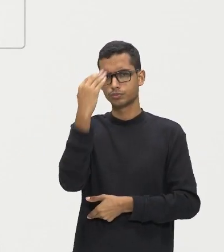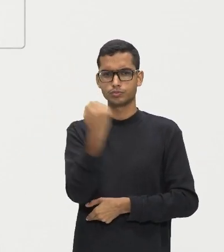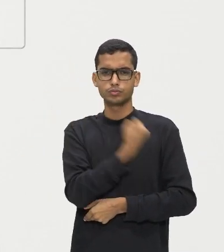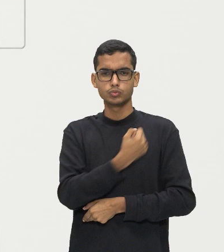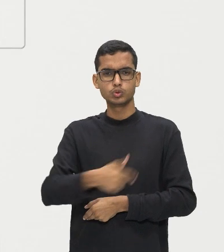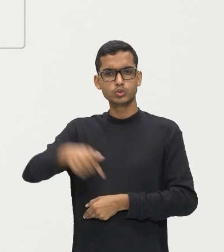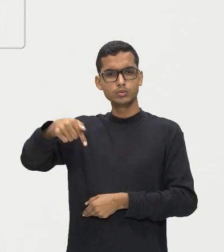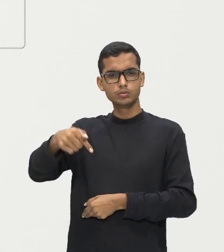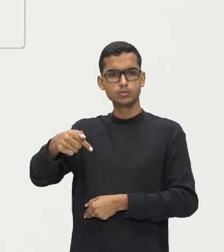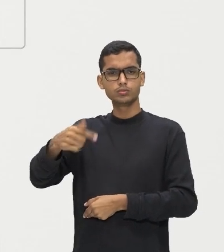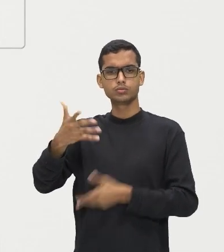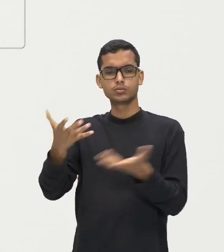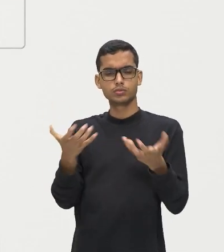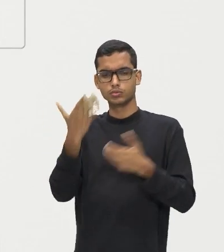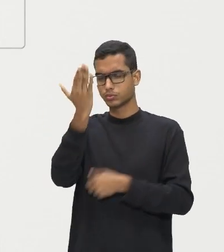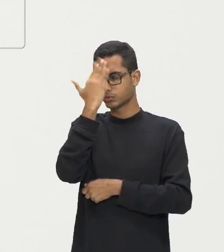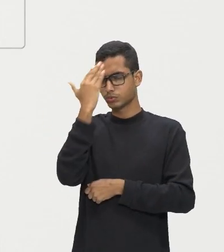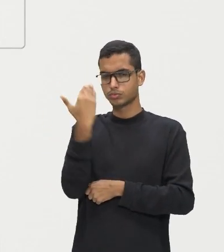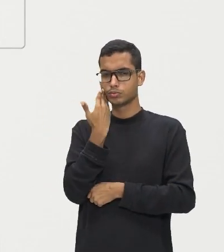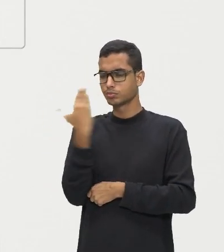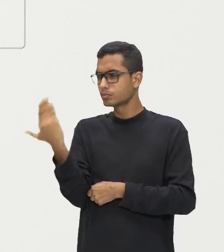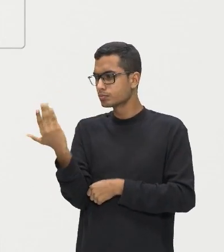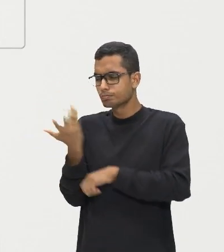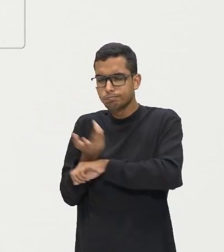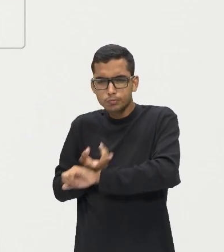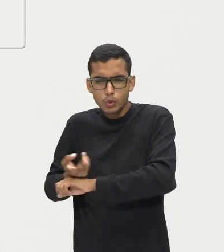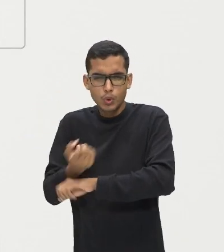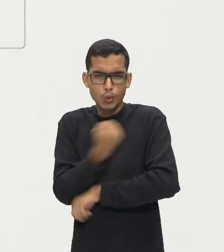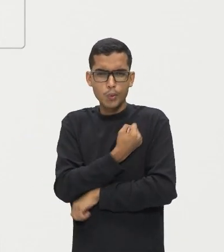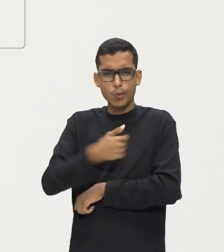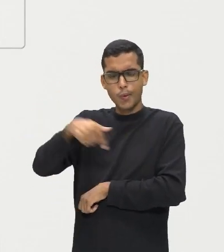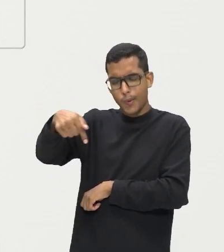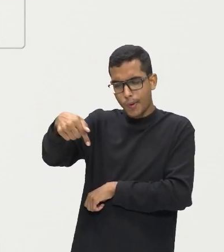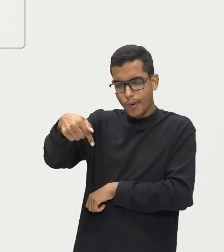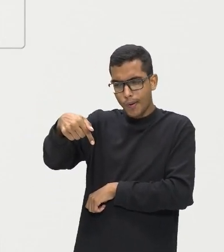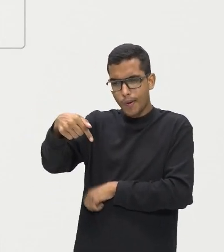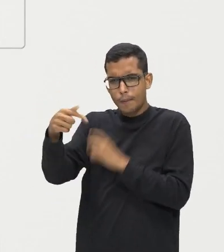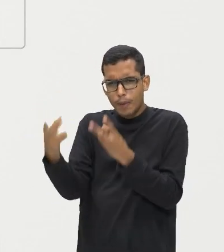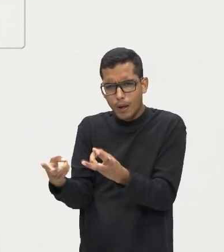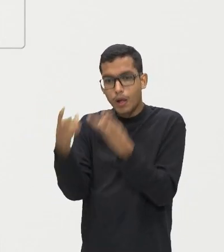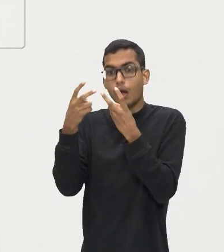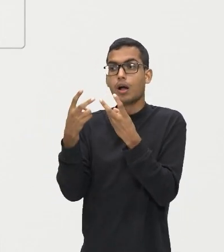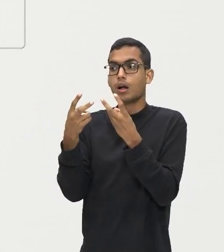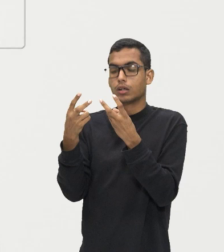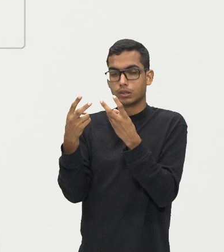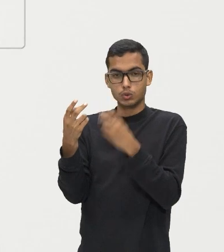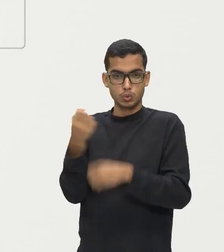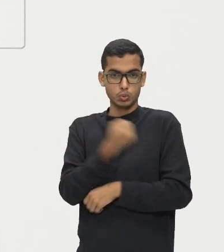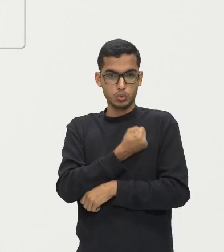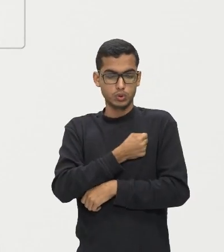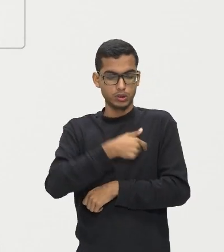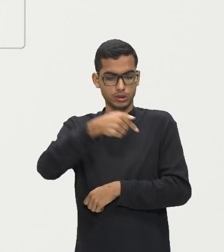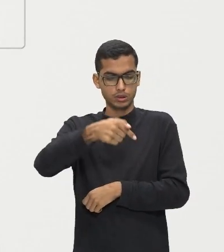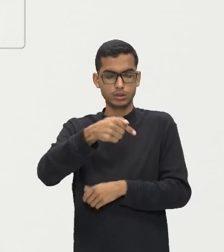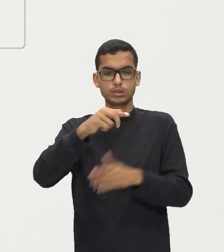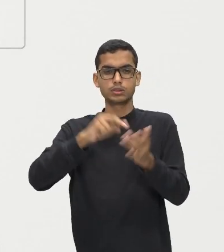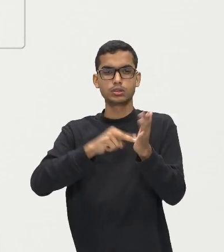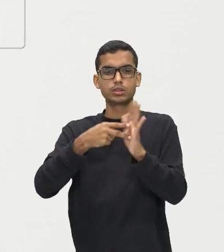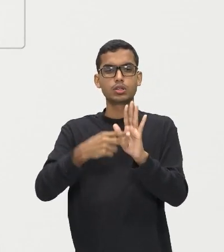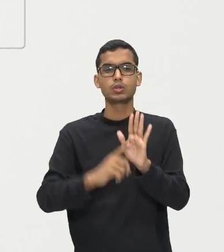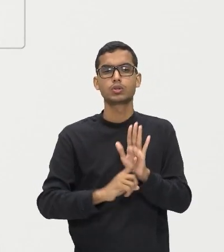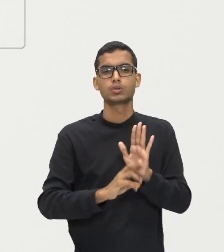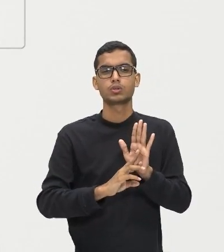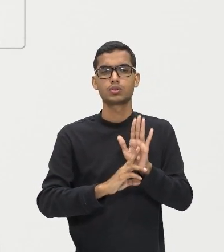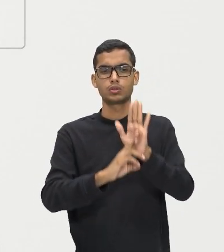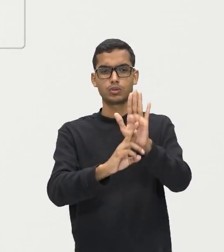7. Vou na minha legenda, procuro o número 7 e eu vou saber. O número 7 está